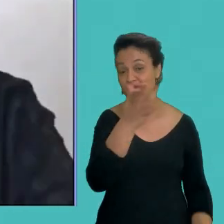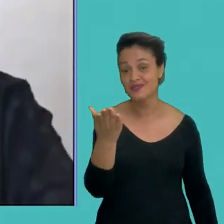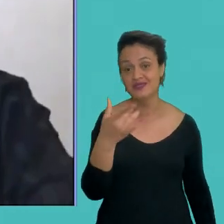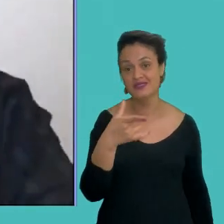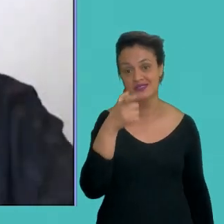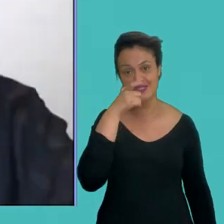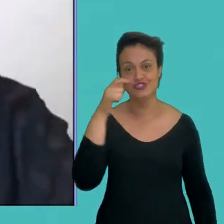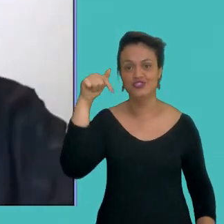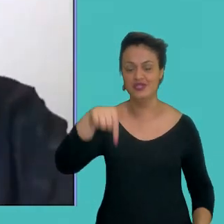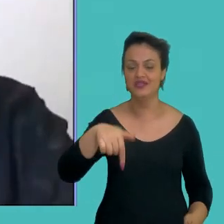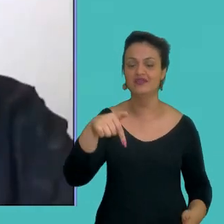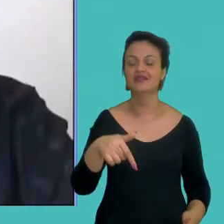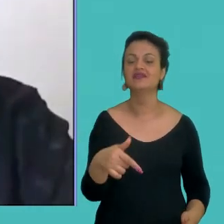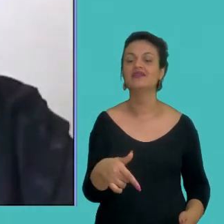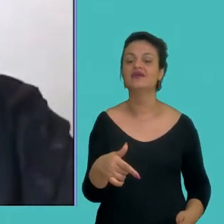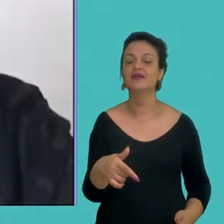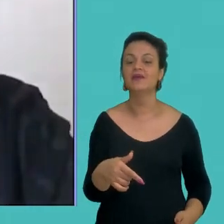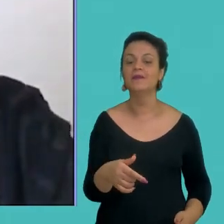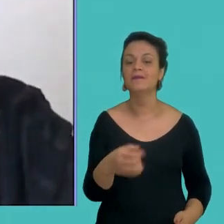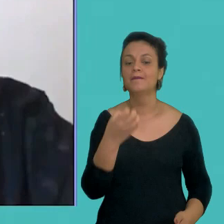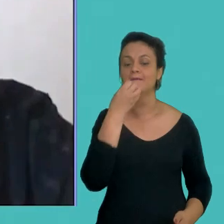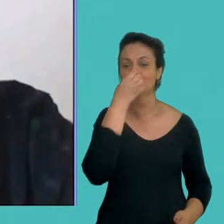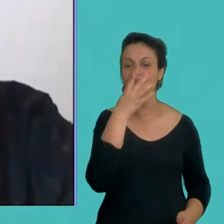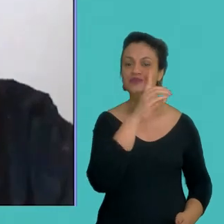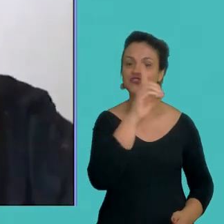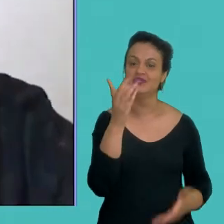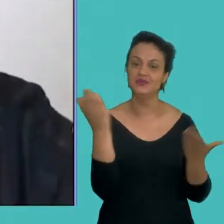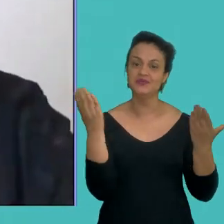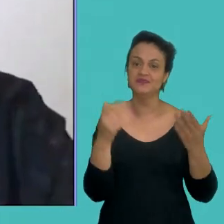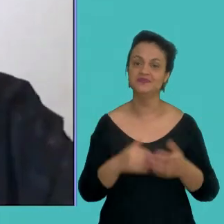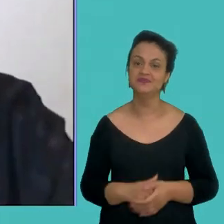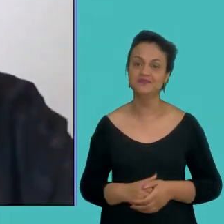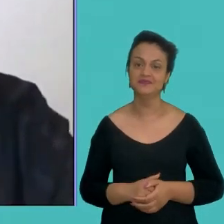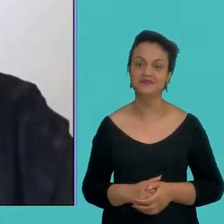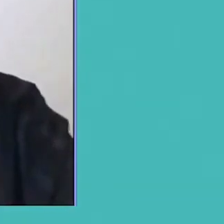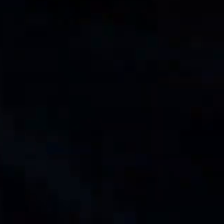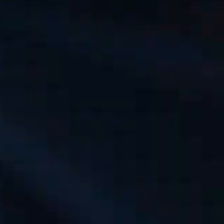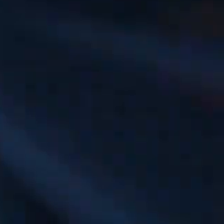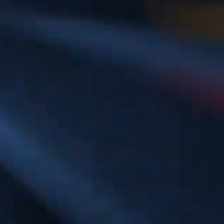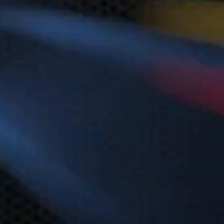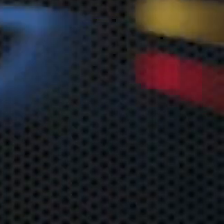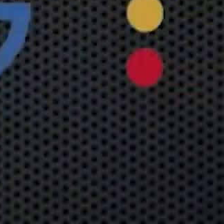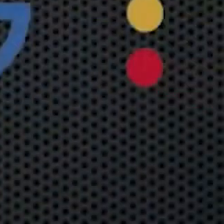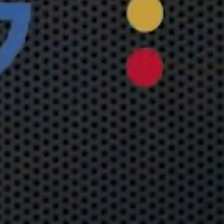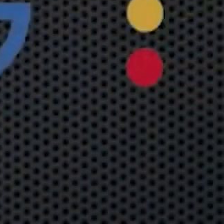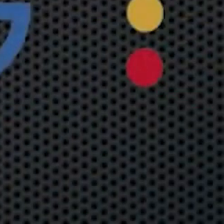muito obrigada ao nosso público. Desejo a todos um excelente dia.